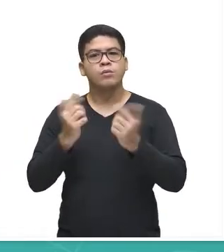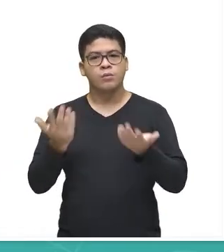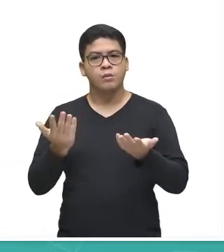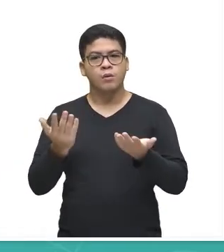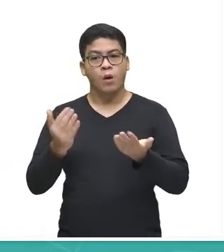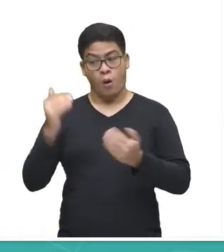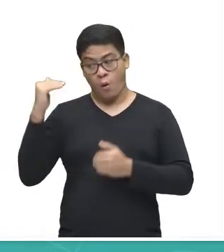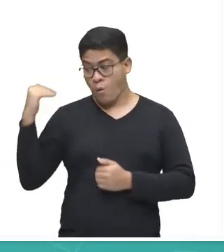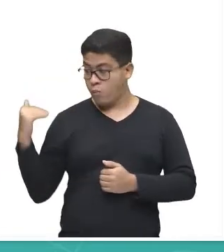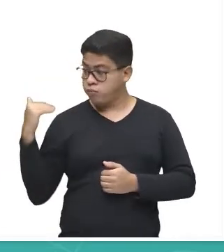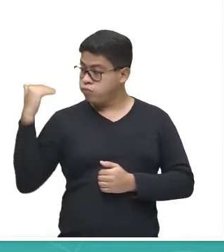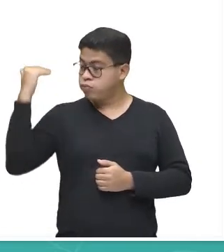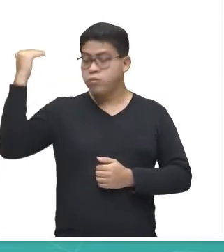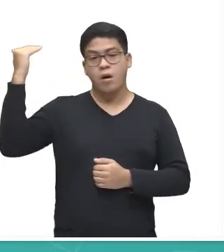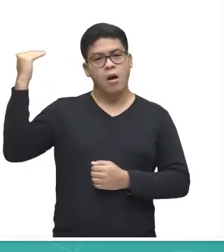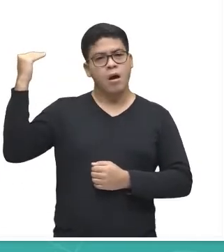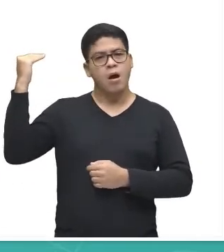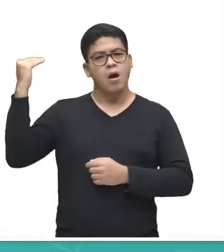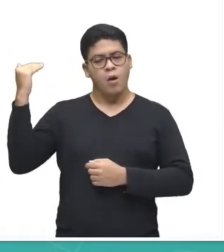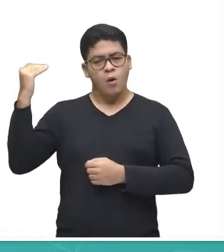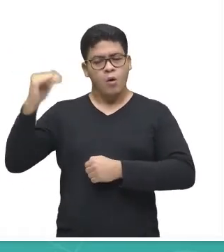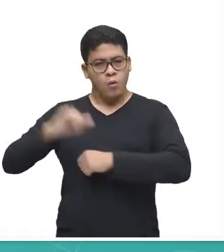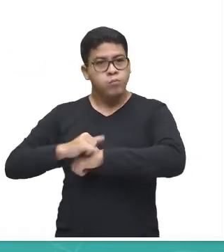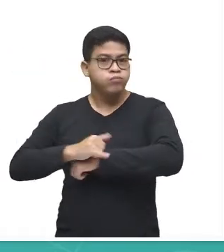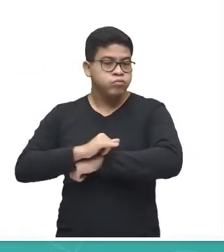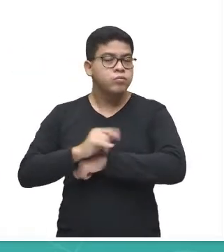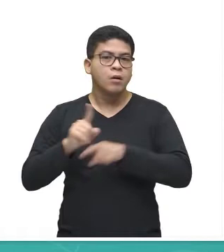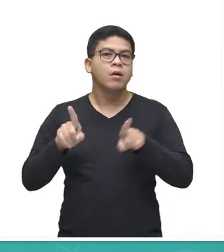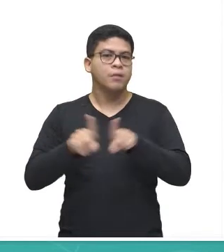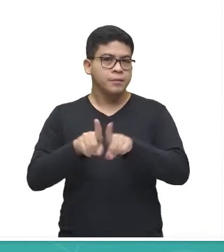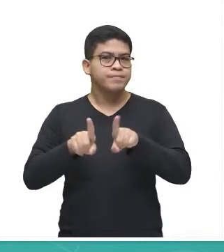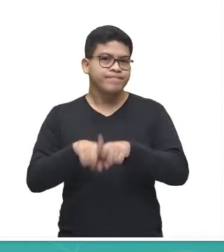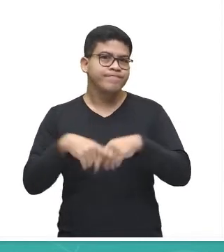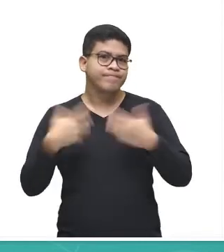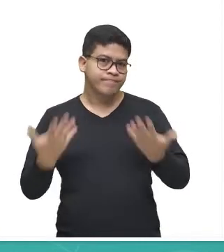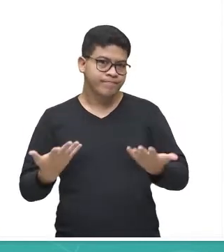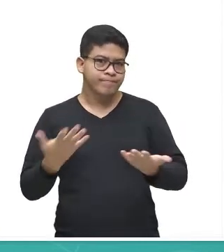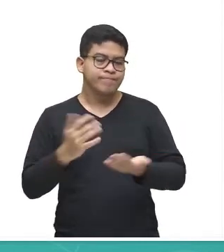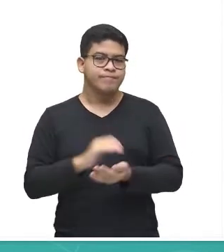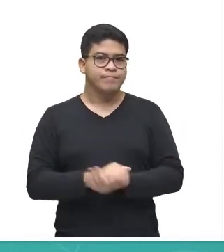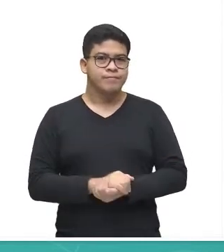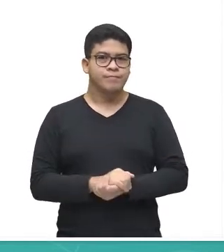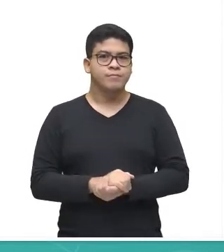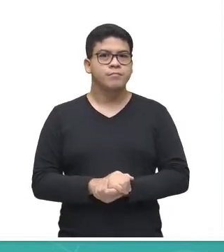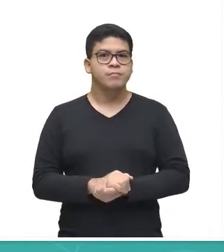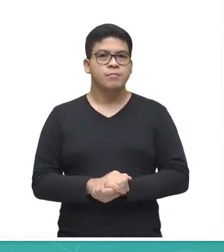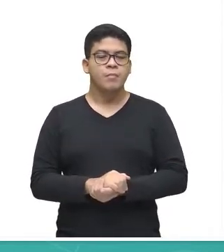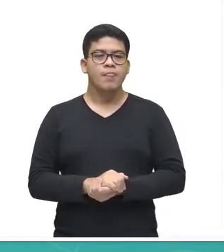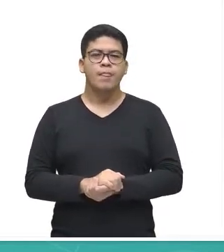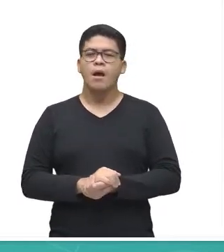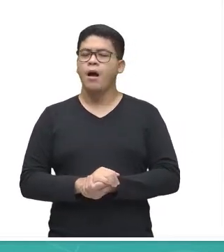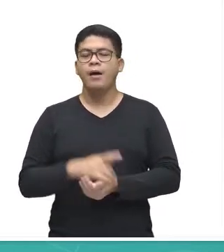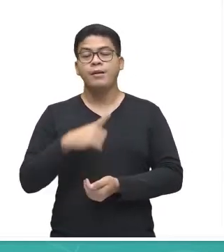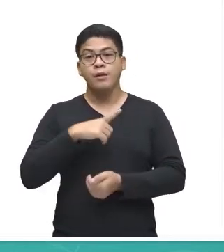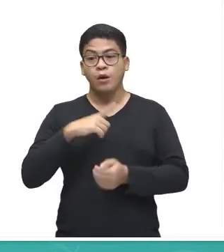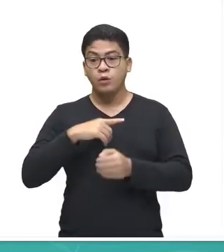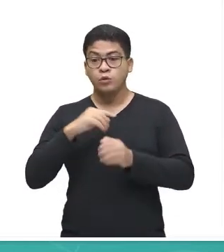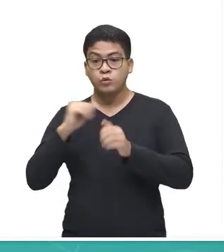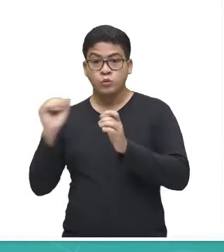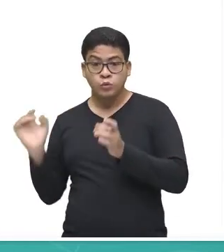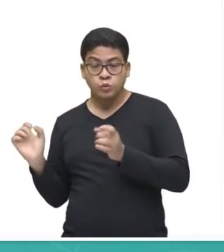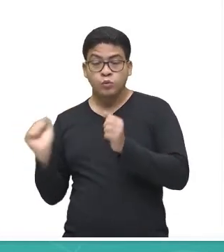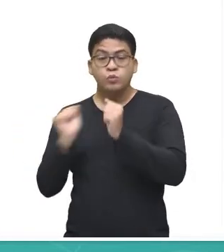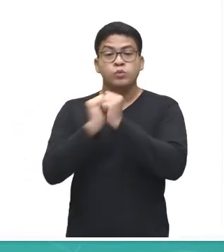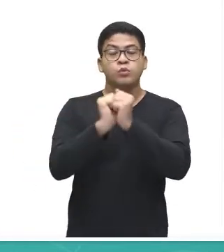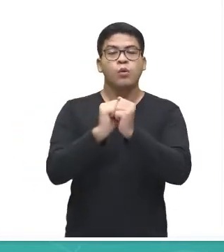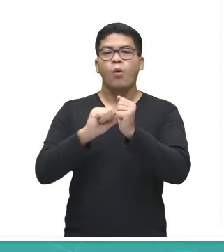o crescimento e o peso, eles também são acompanhados de outras mudanças, que nós vamos saber